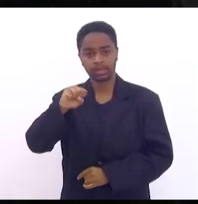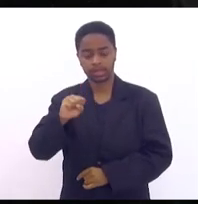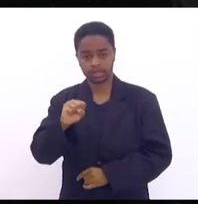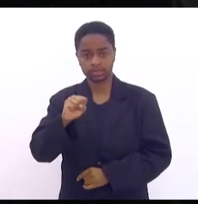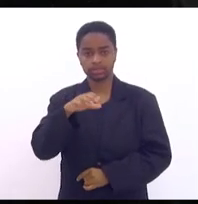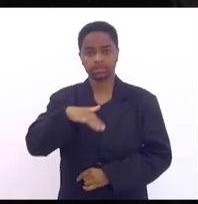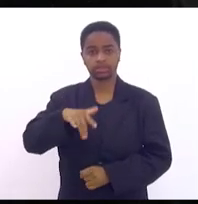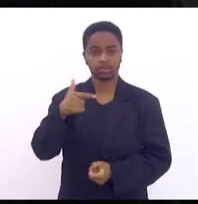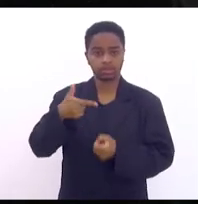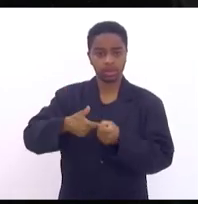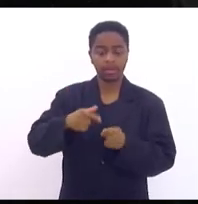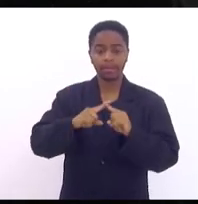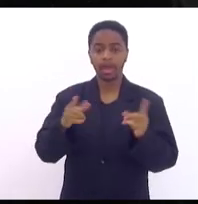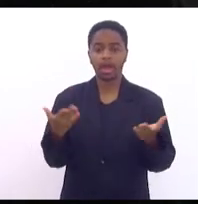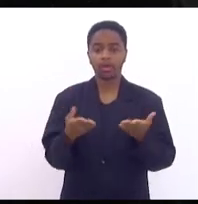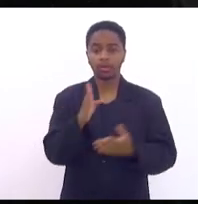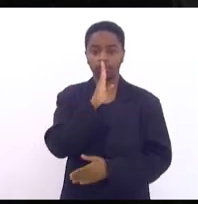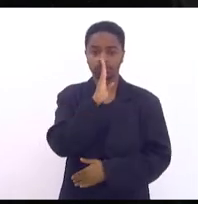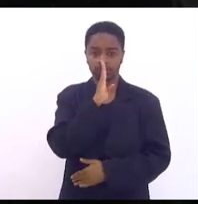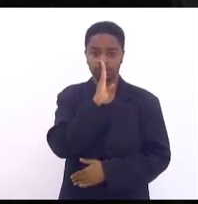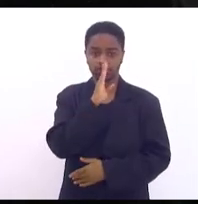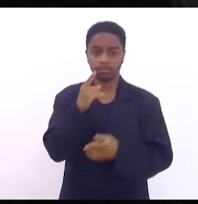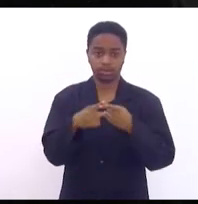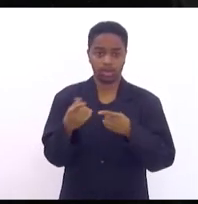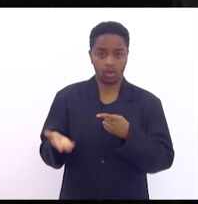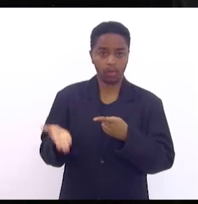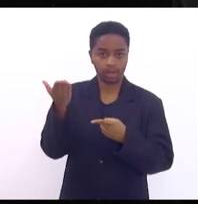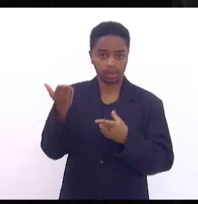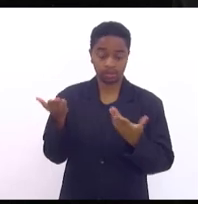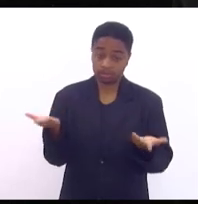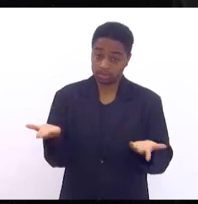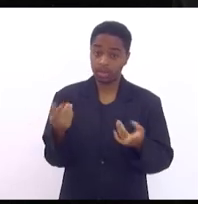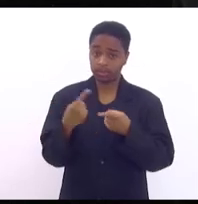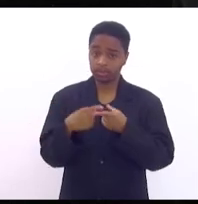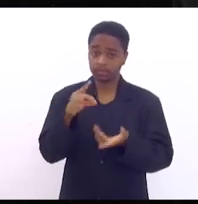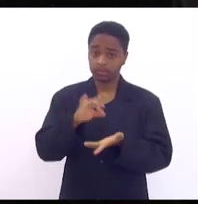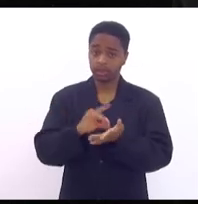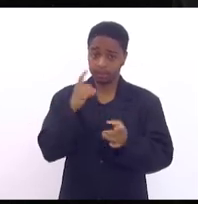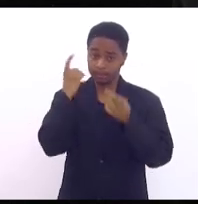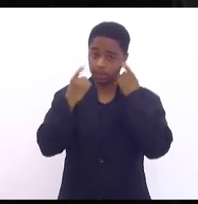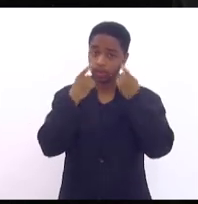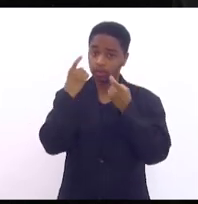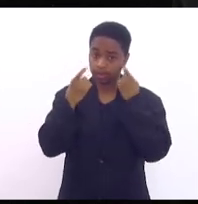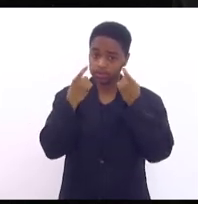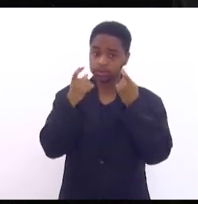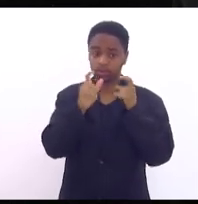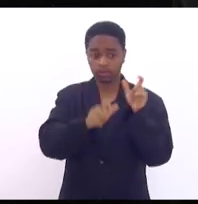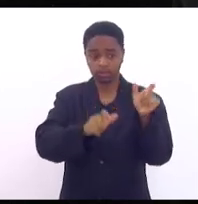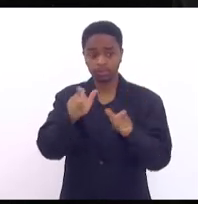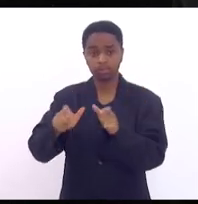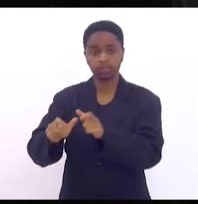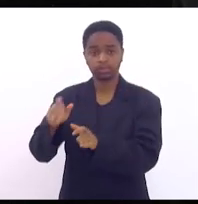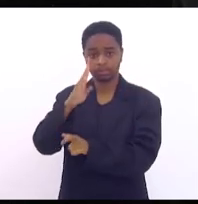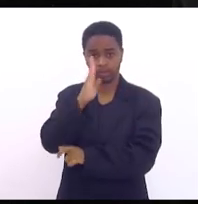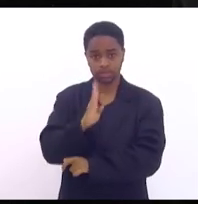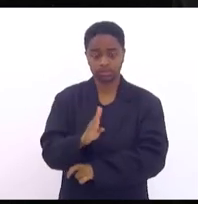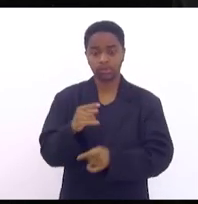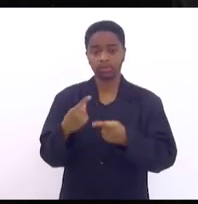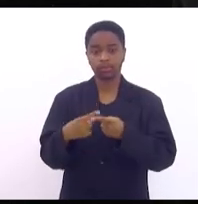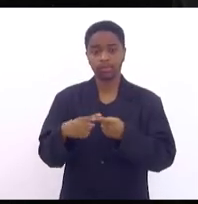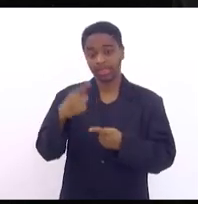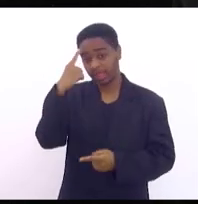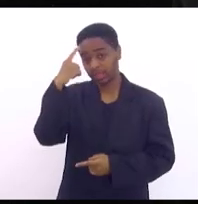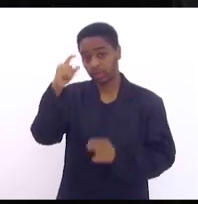combustível, agora se silenciam frente a esse aumento. Porque é uma preocupação genuína dos brasileiros. A ideia de que o